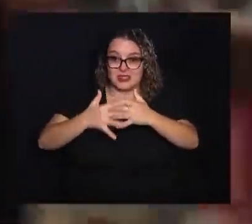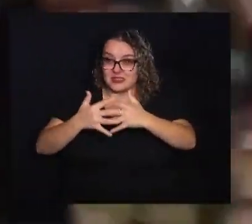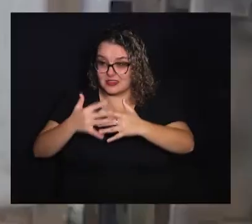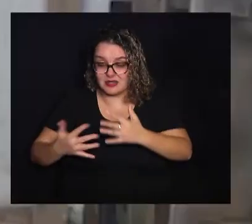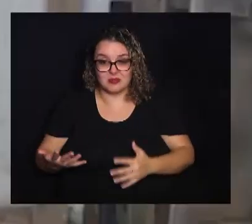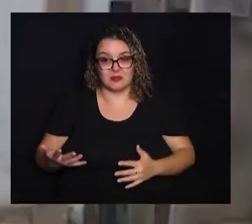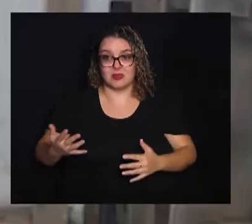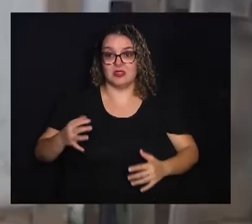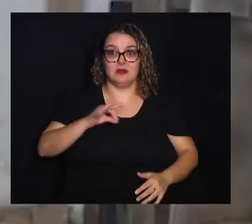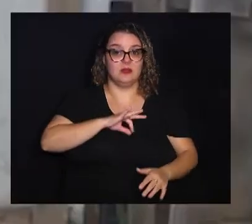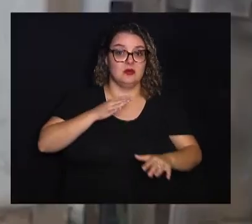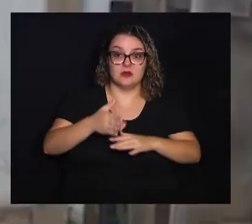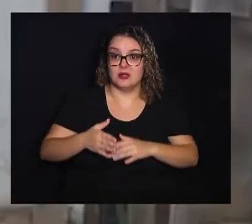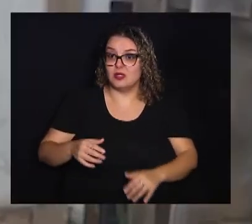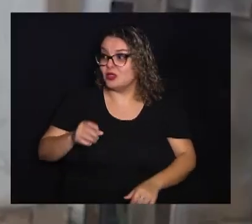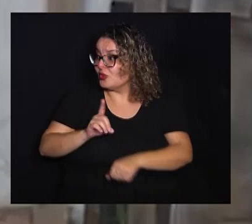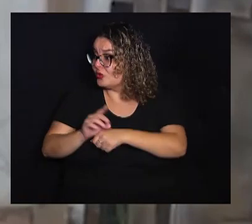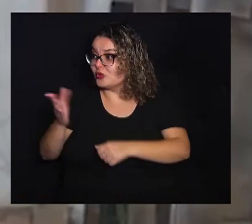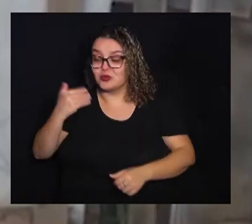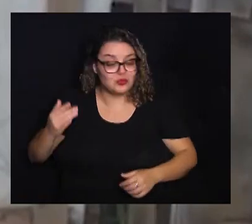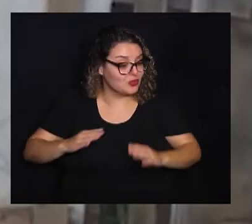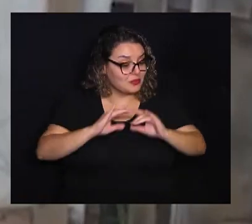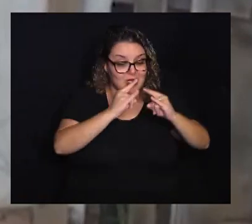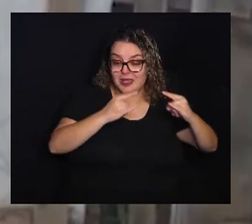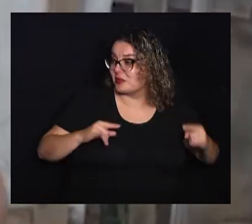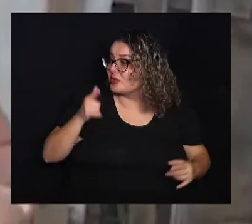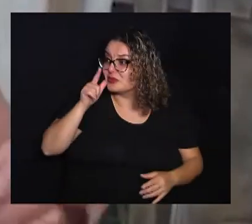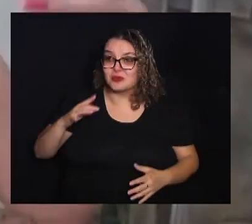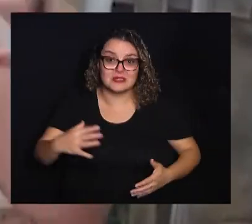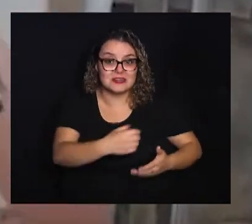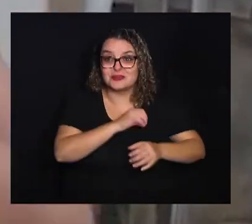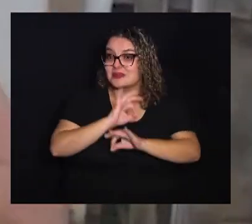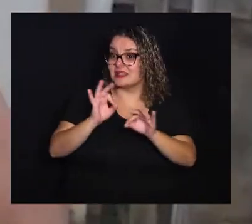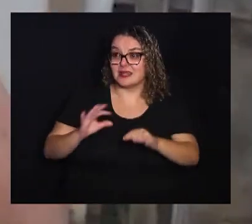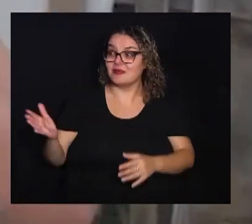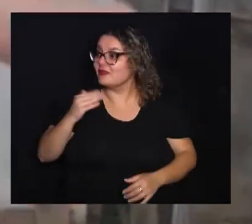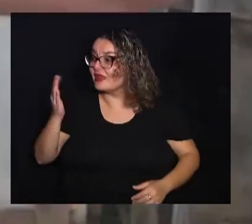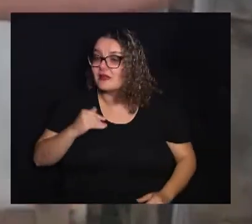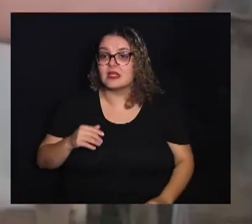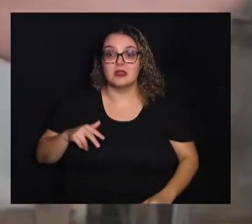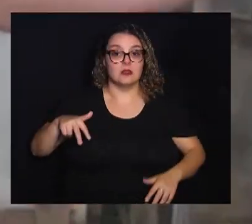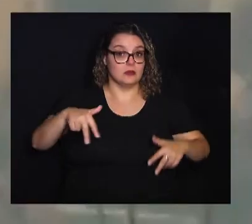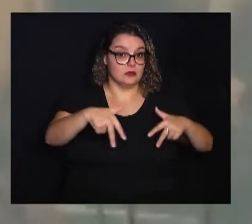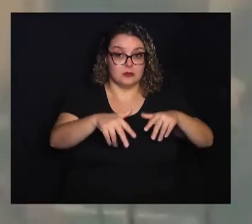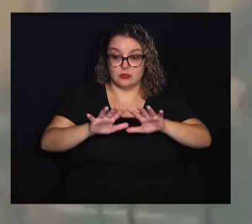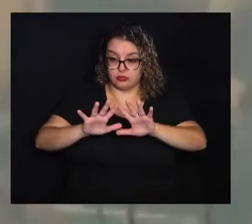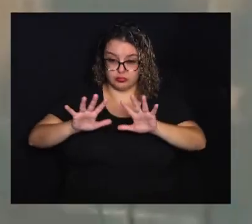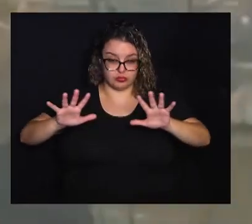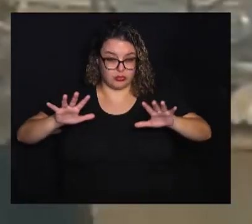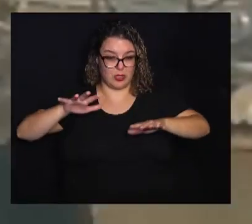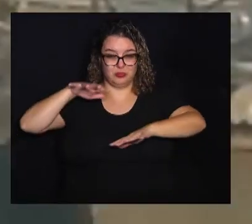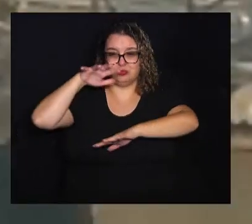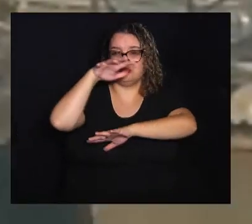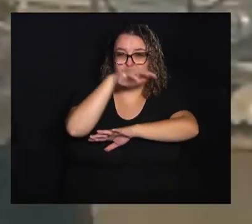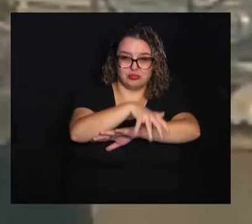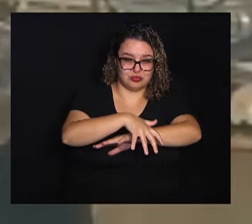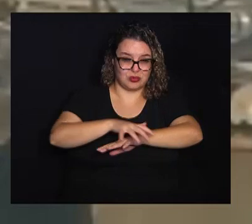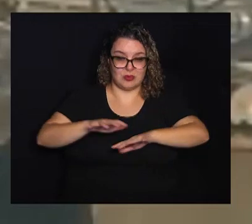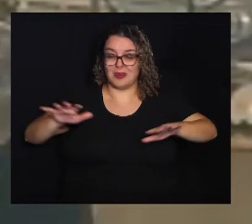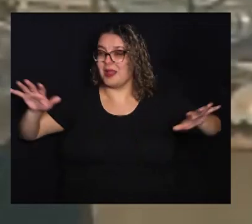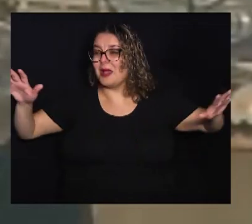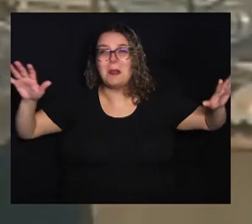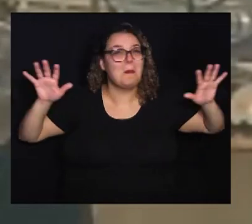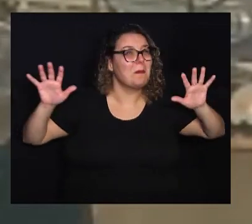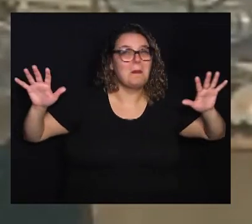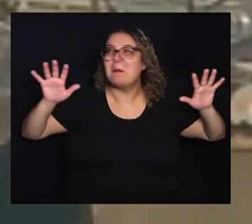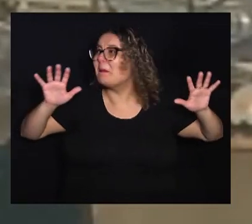das polícias. Doutora, corre, estão derrubando meu barraco, eu não consegui tirar nada. E você ia na frente daquelas máquinas, eu abria os braços e falava,